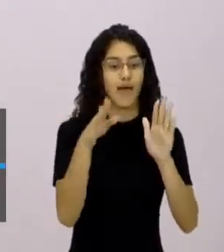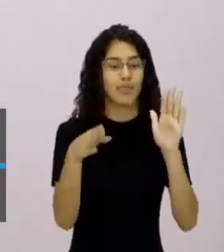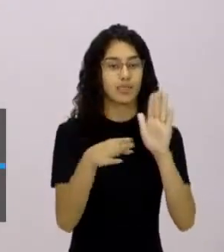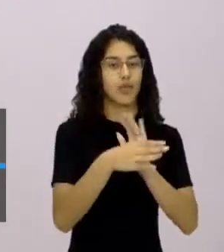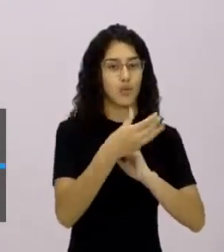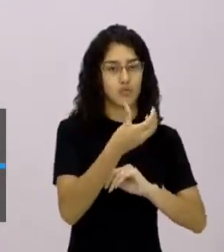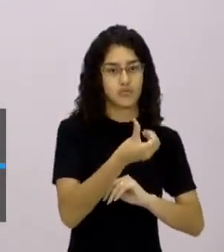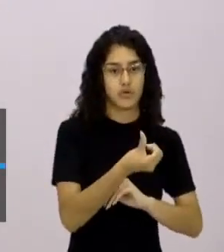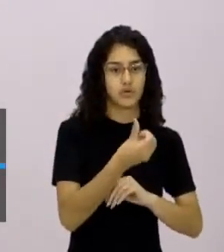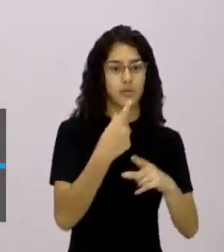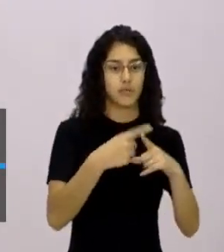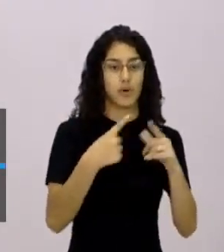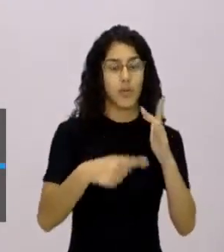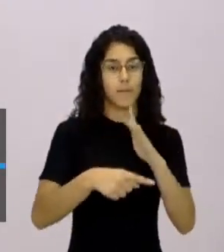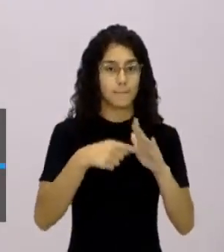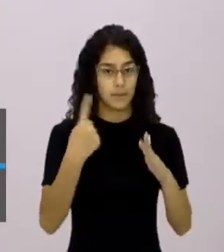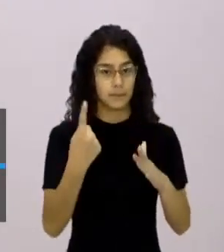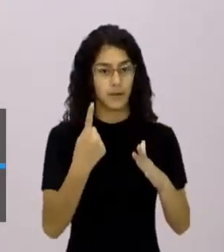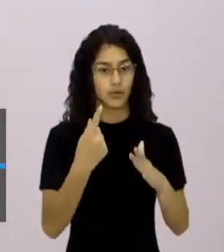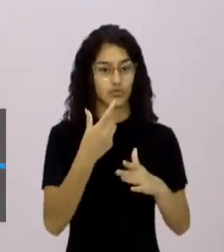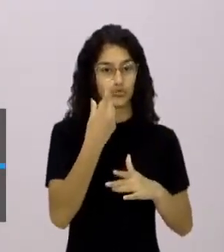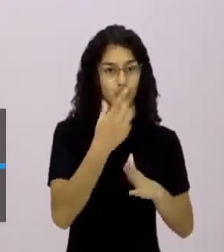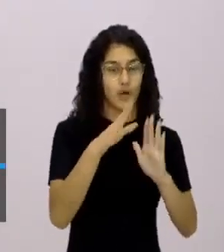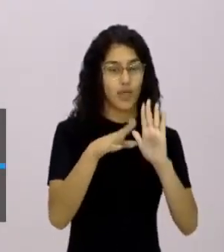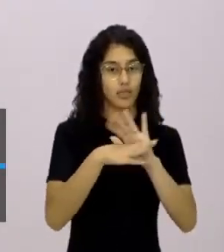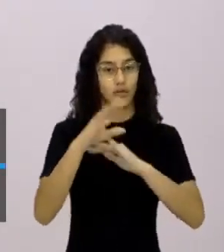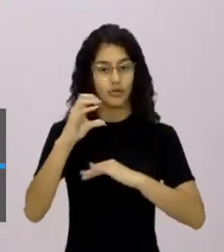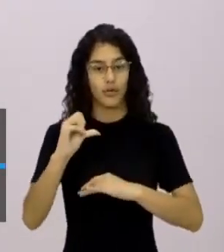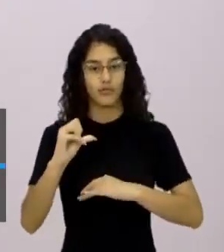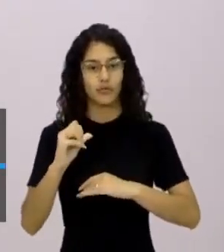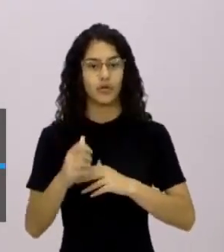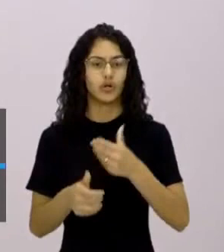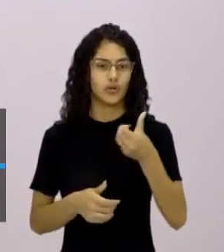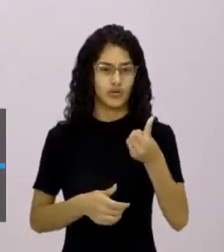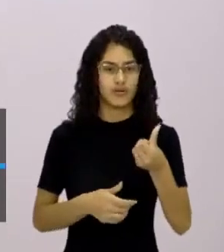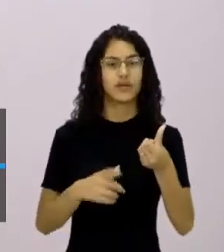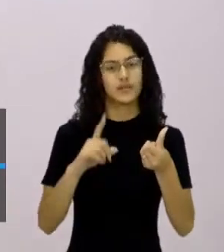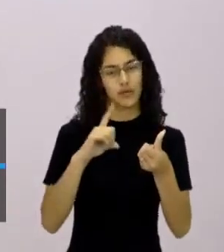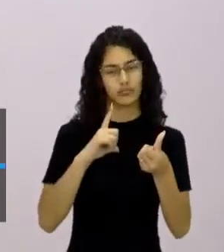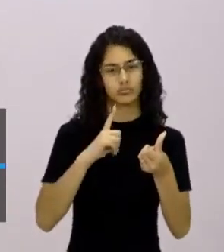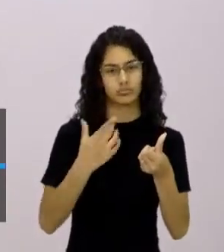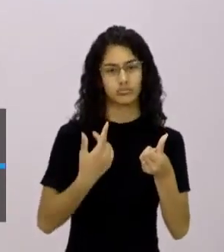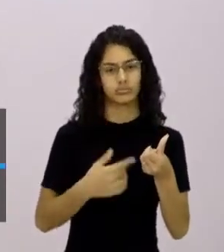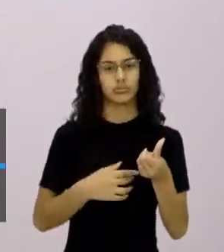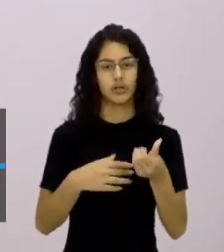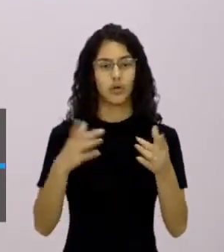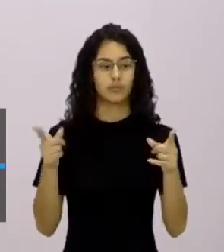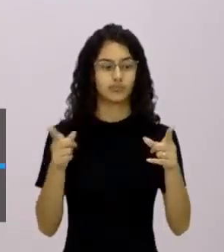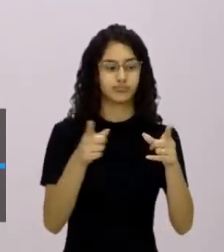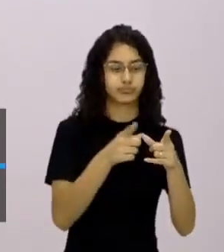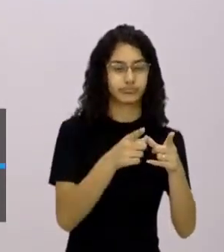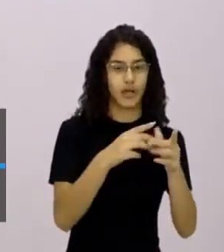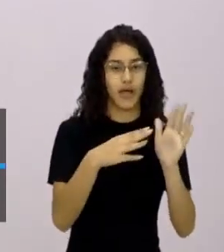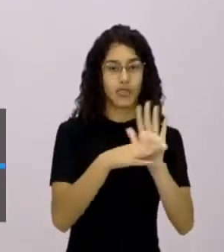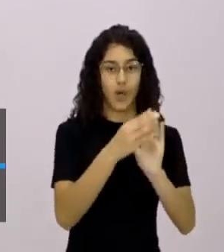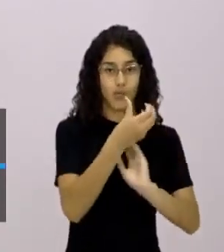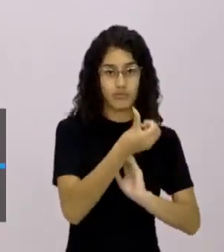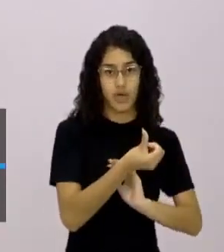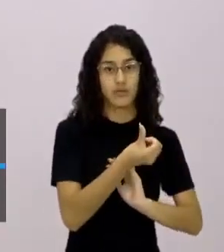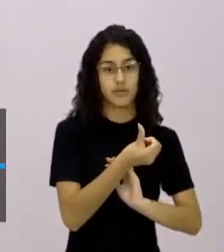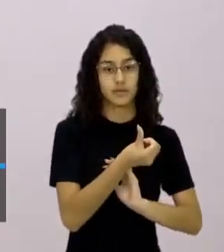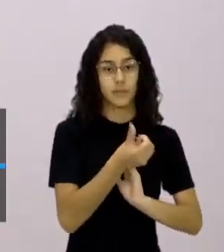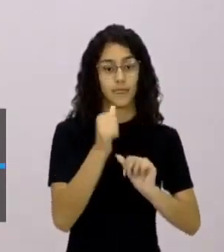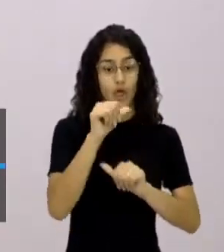6, porque o primeiro número tem que estar de 1 até 9. E o 6 está entre 1 e 9. Então, reduz até o 6. E aí, você